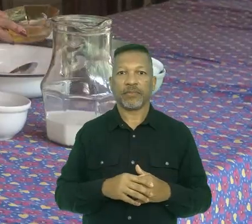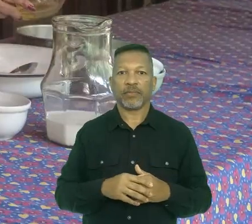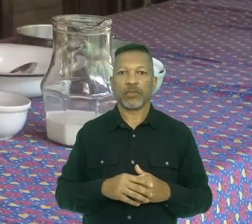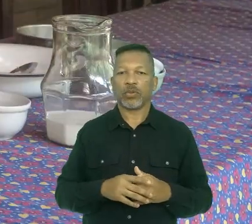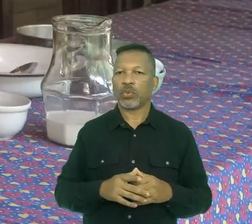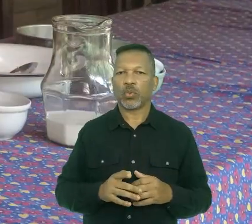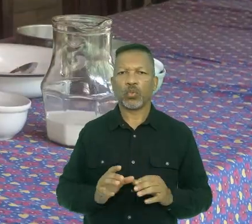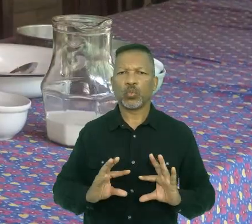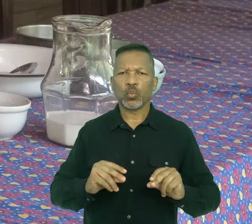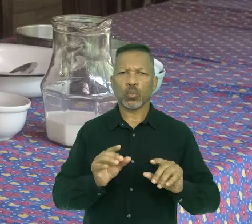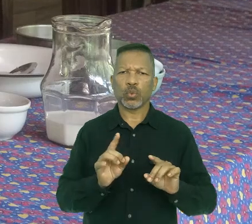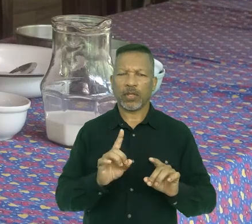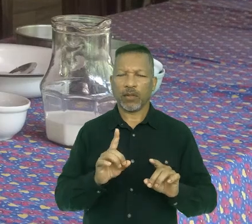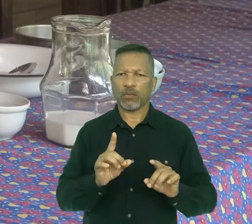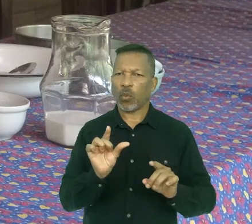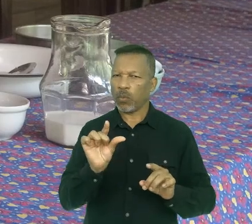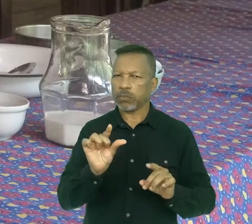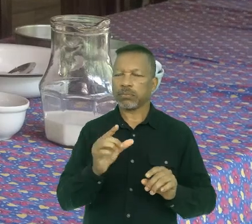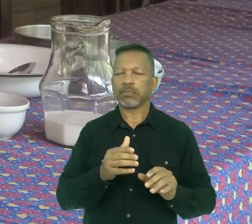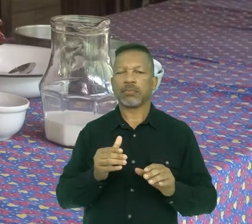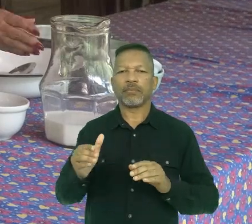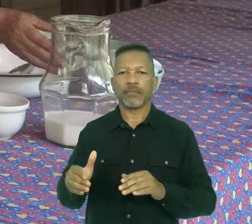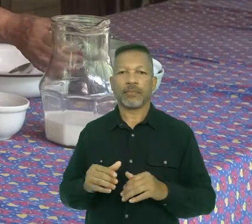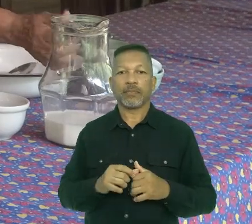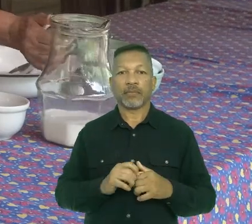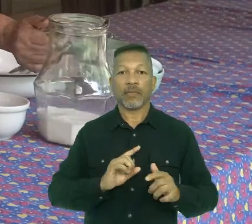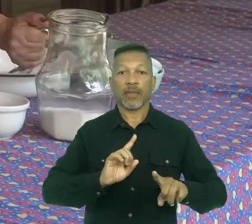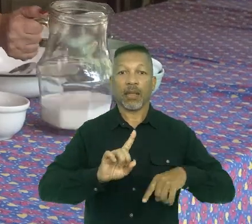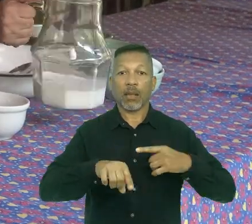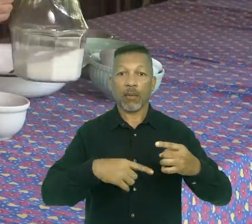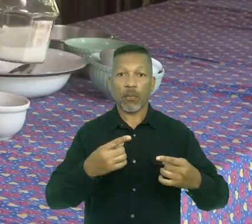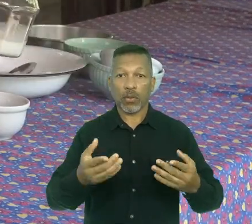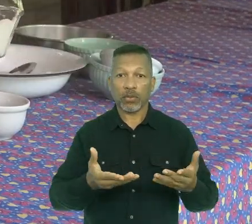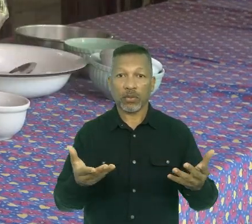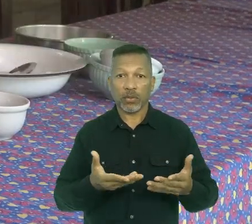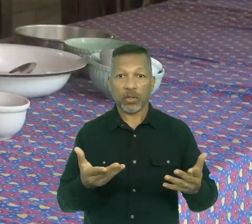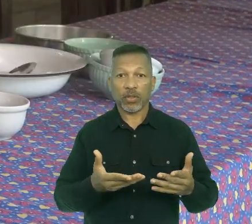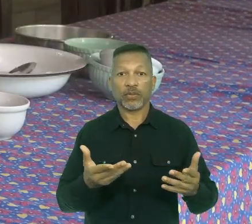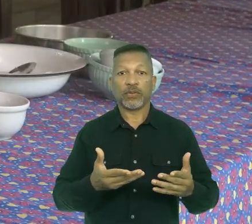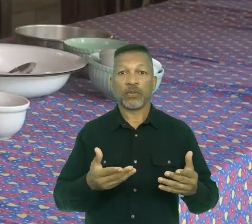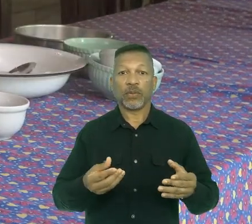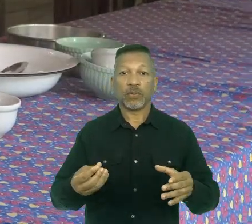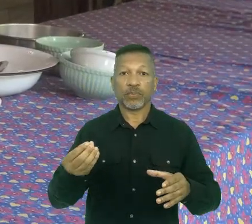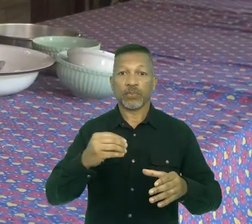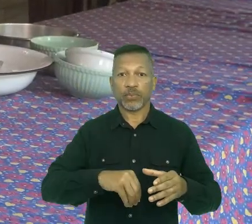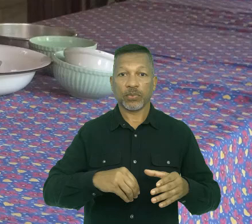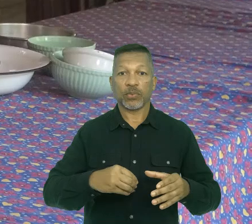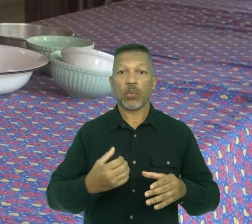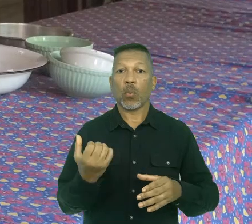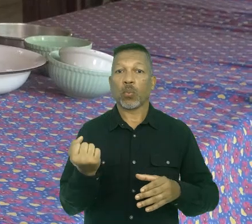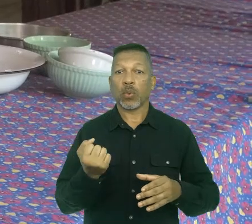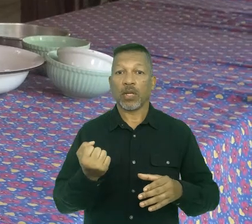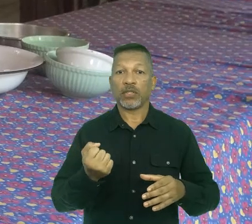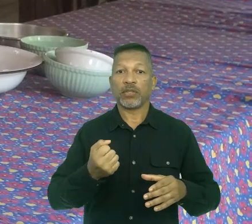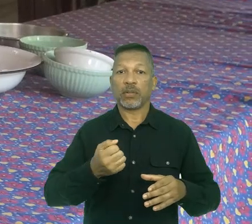Eu não vou colocar todo. E agora eu vou colocar o leite.